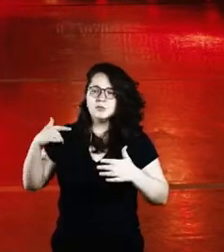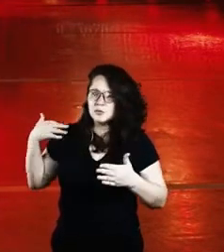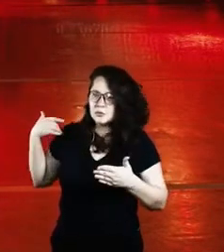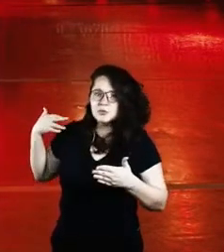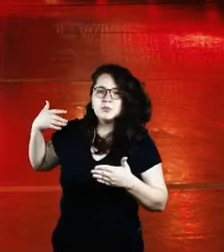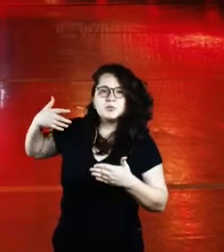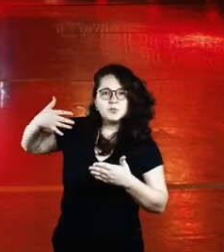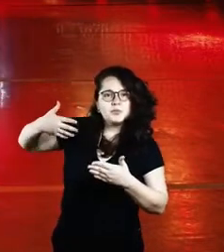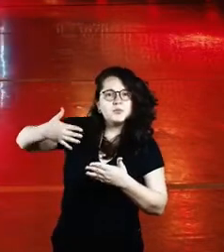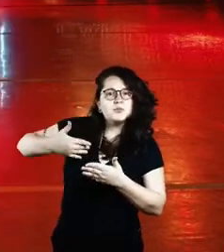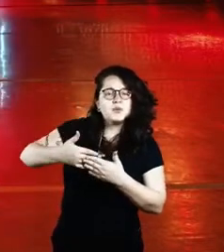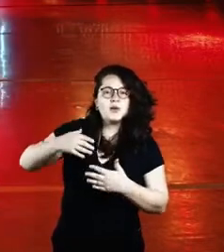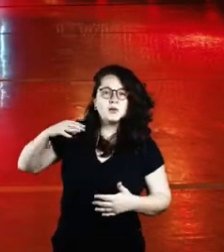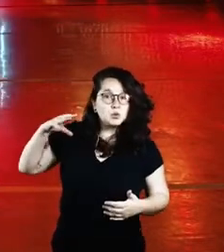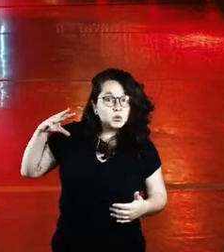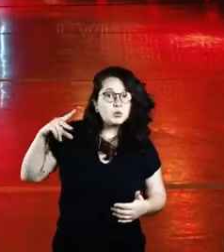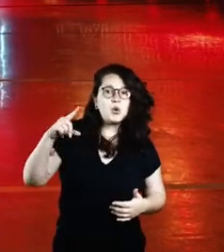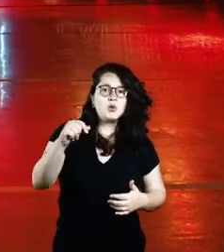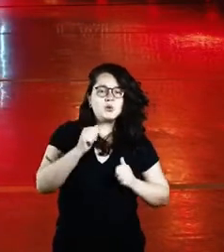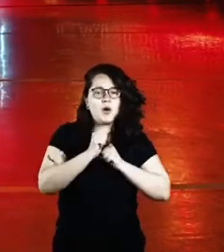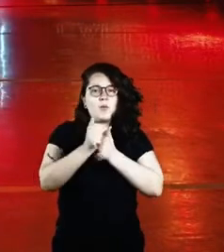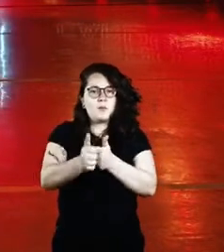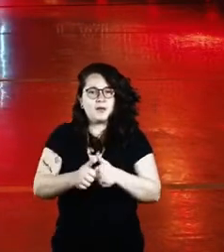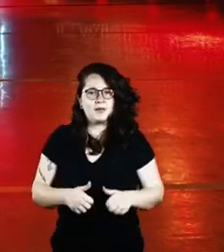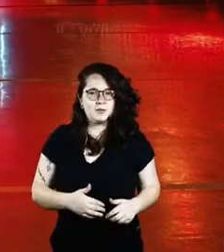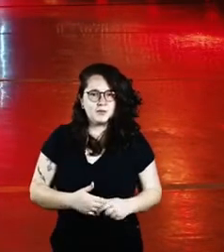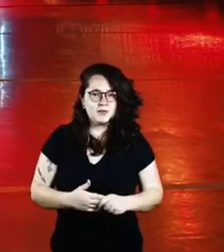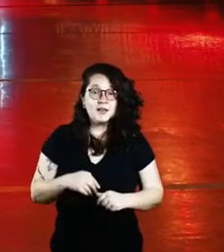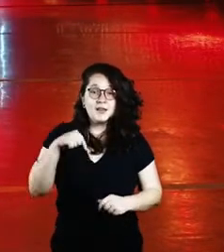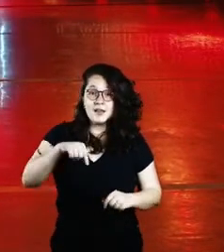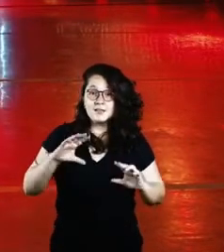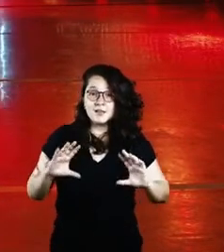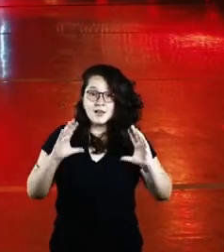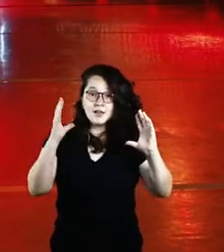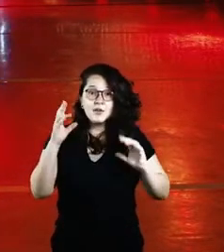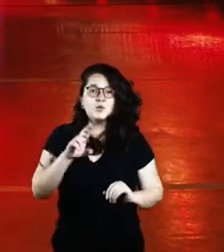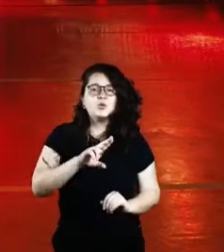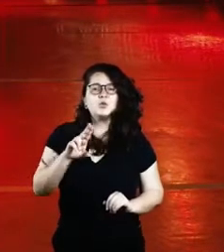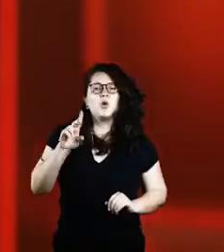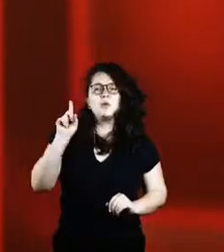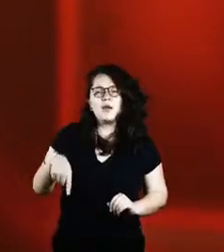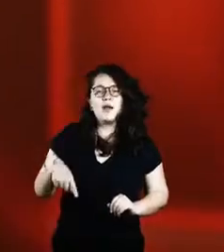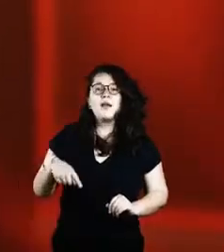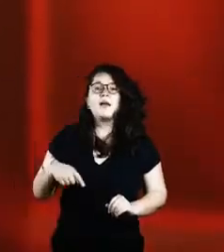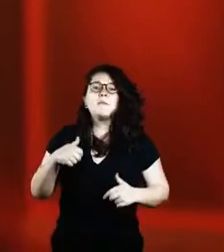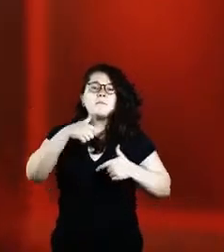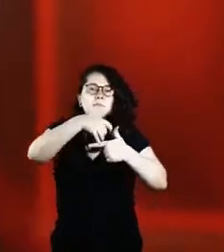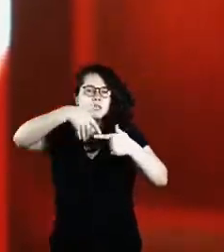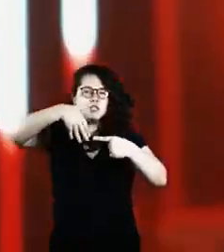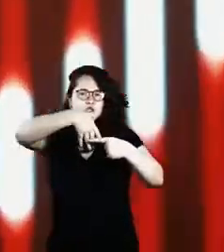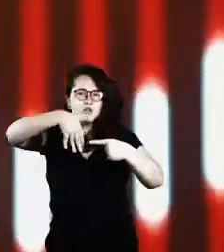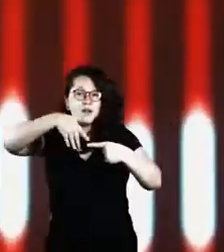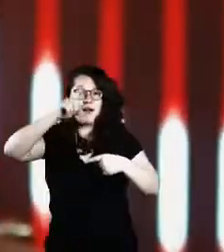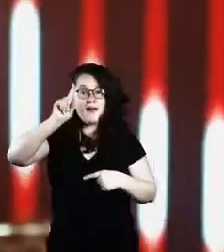levar para todos os que estão acompanhando esse evento que chama Bixiga é Nós, morou?